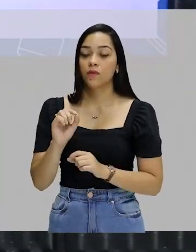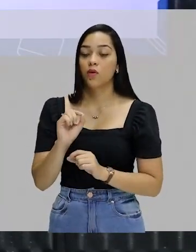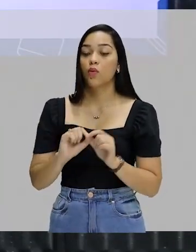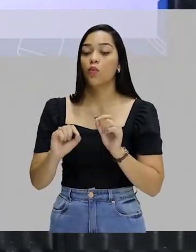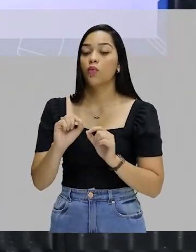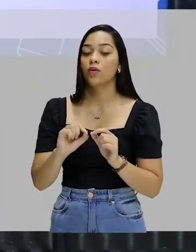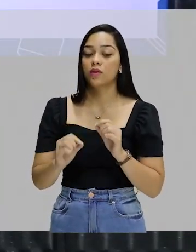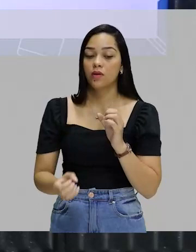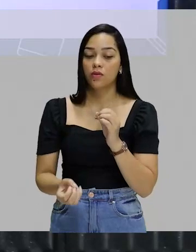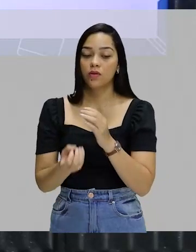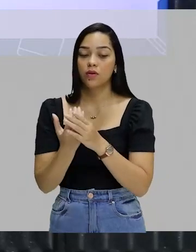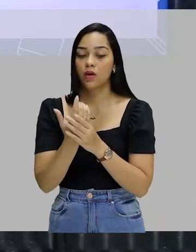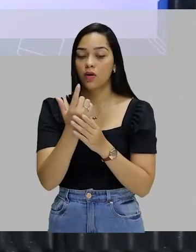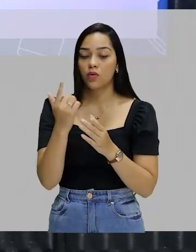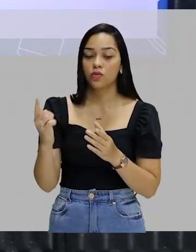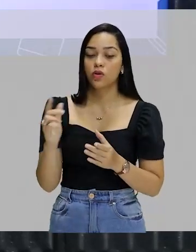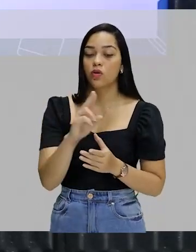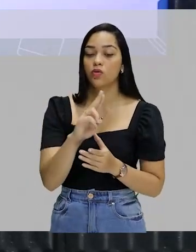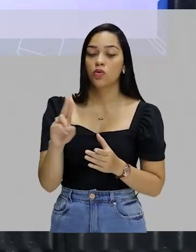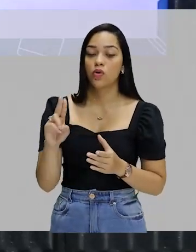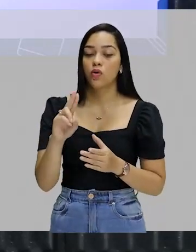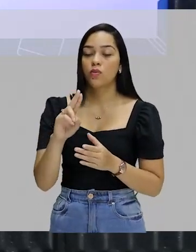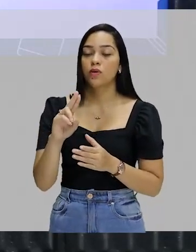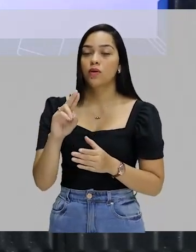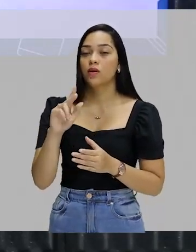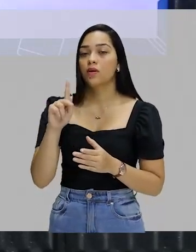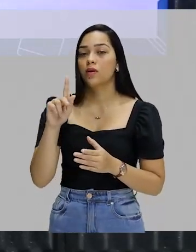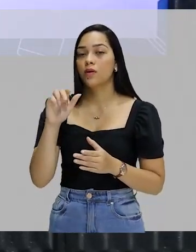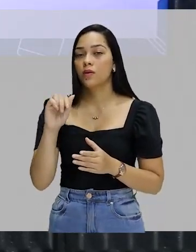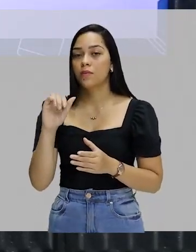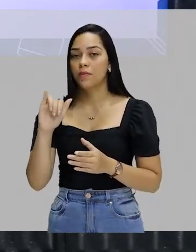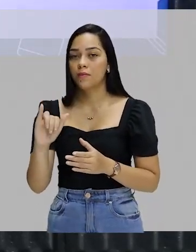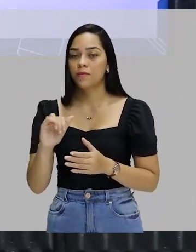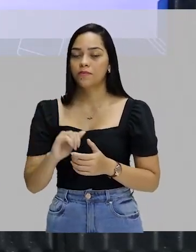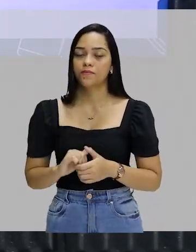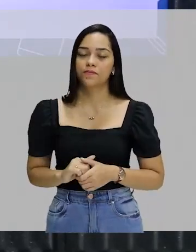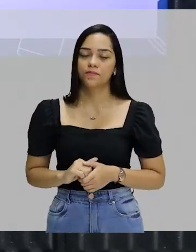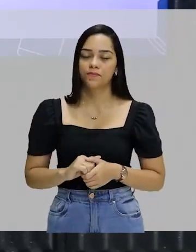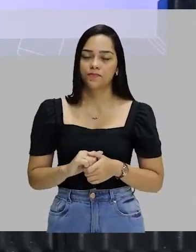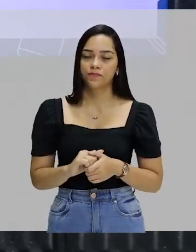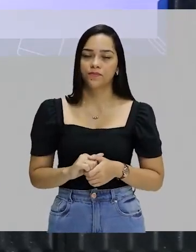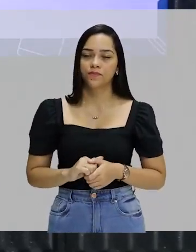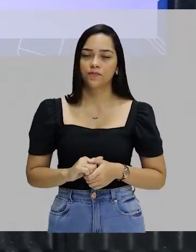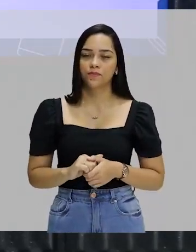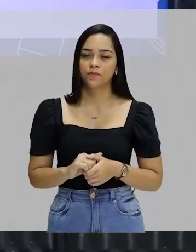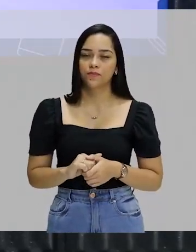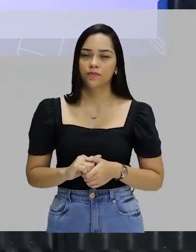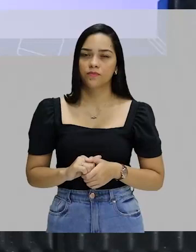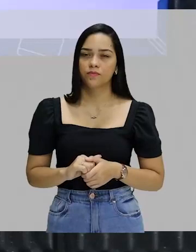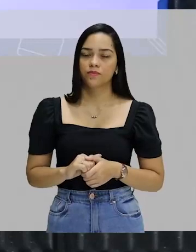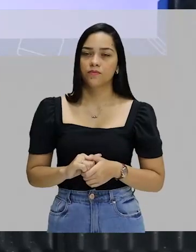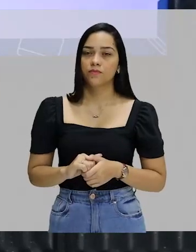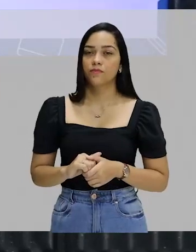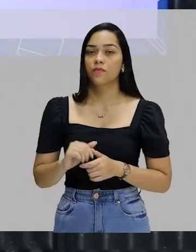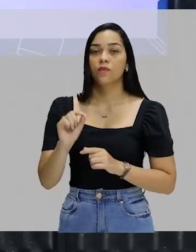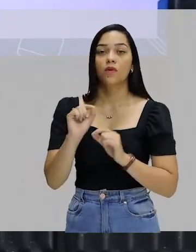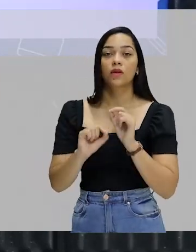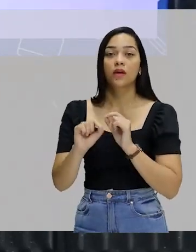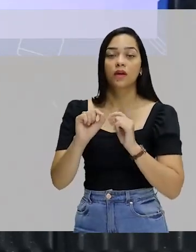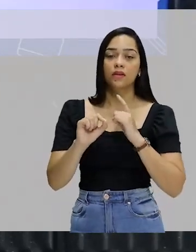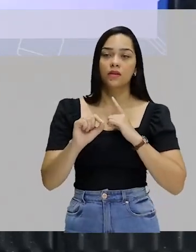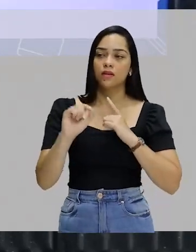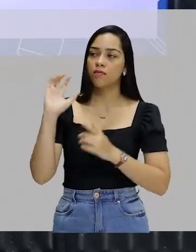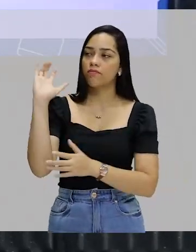átomo radioativo que dá origem a outros é denominado átomo pai. Então, existe